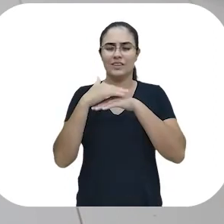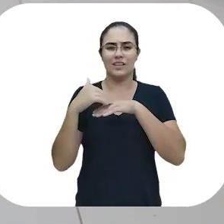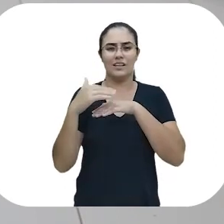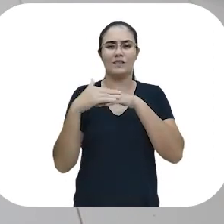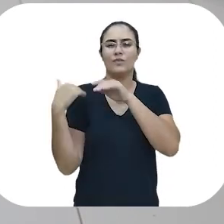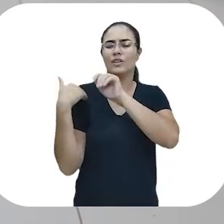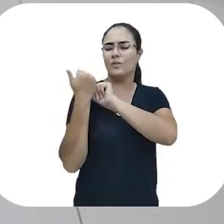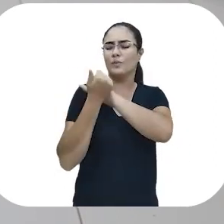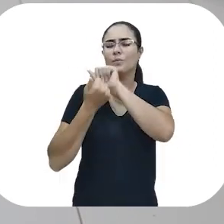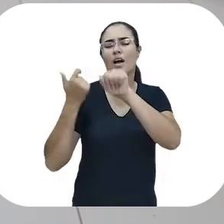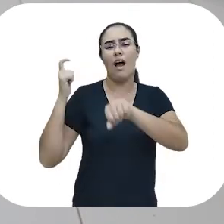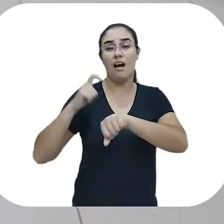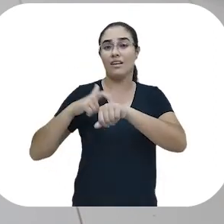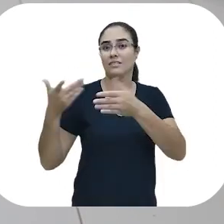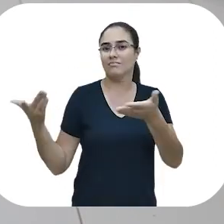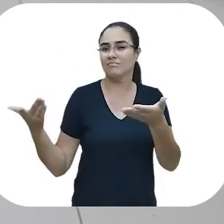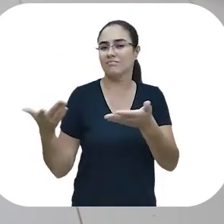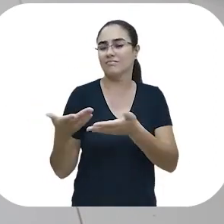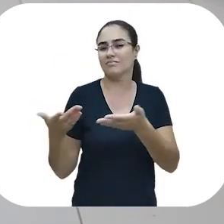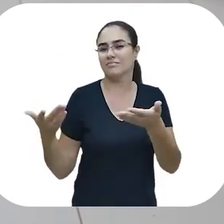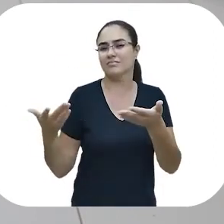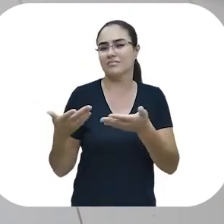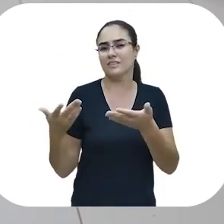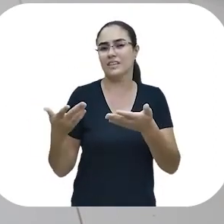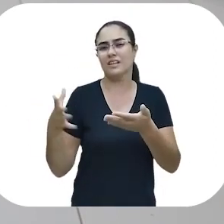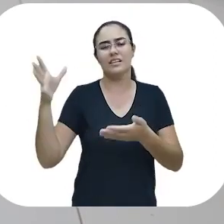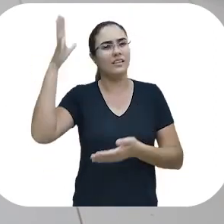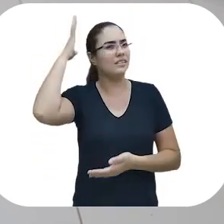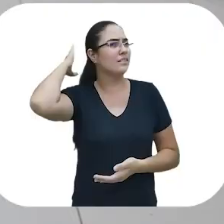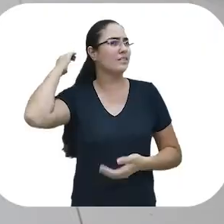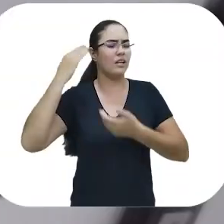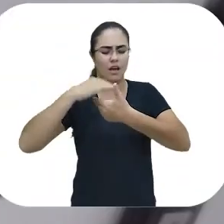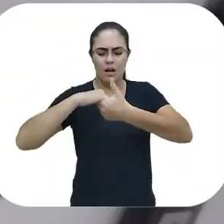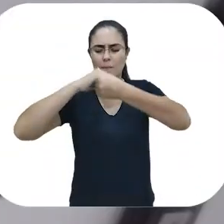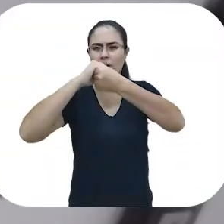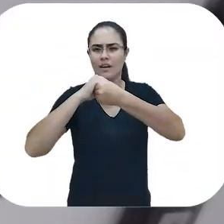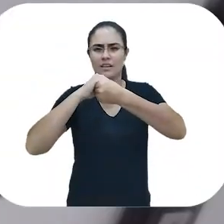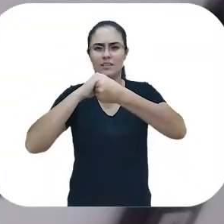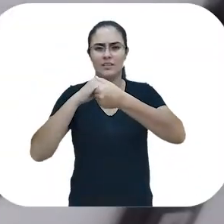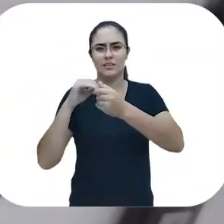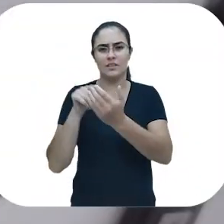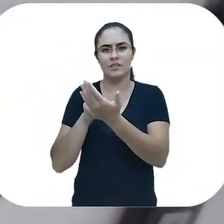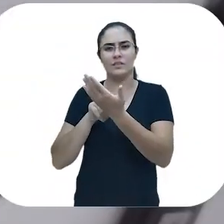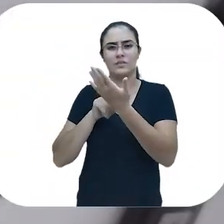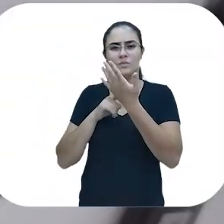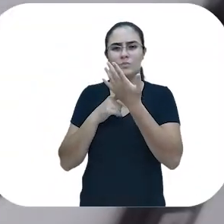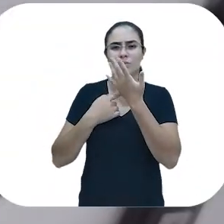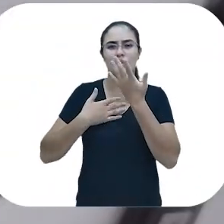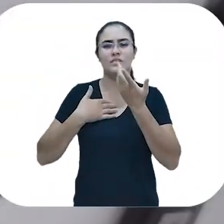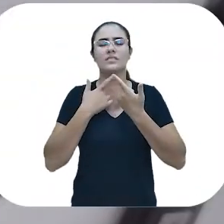me beijar agora. Pegue meu cabelo, aperta a minha mão. Mostre ser o sol de todo o